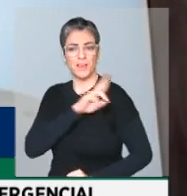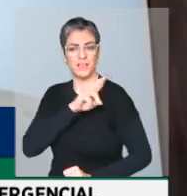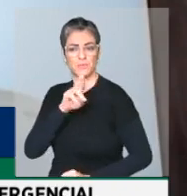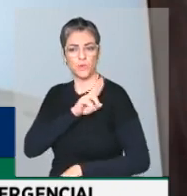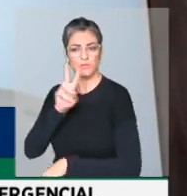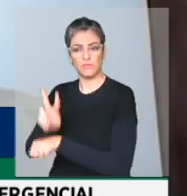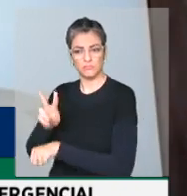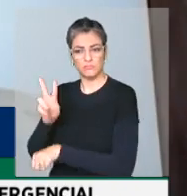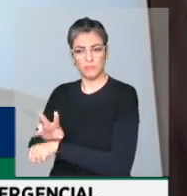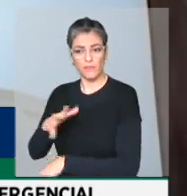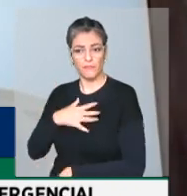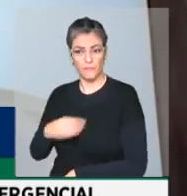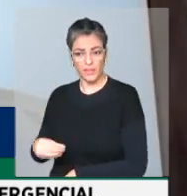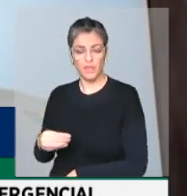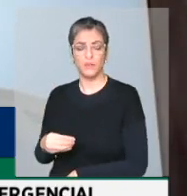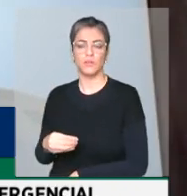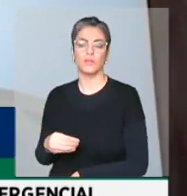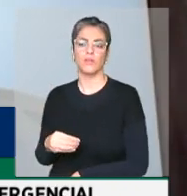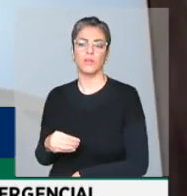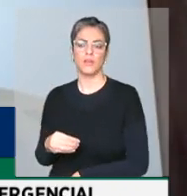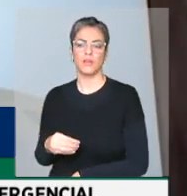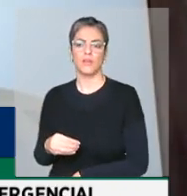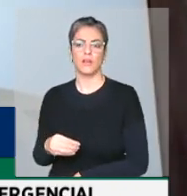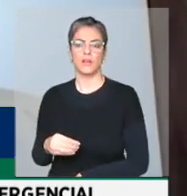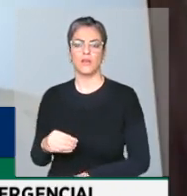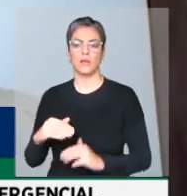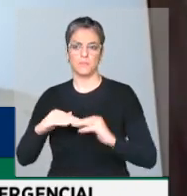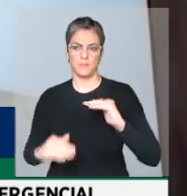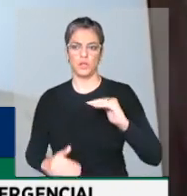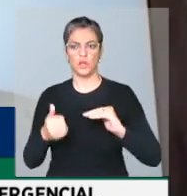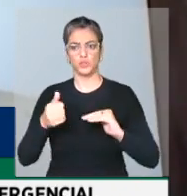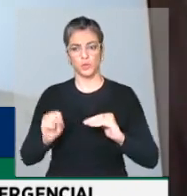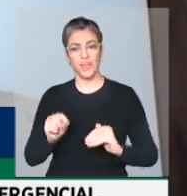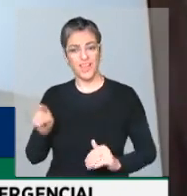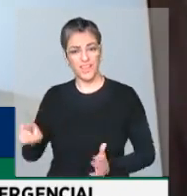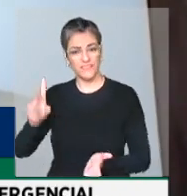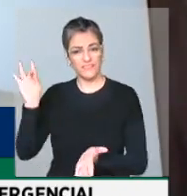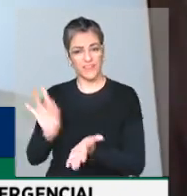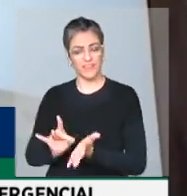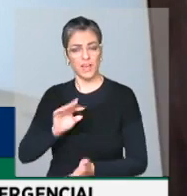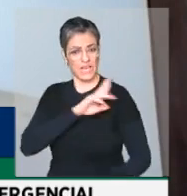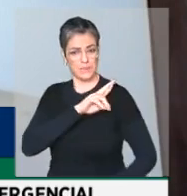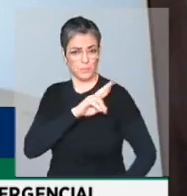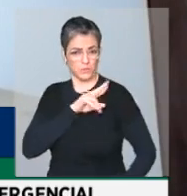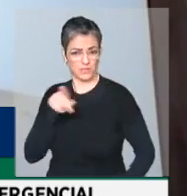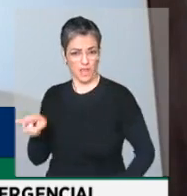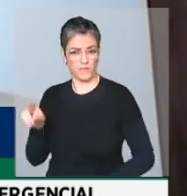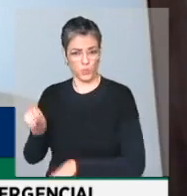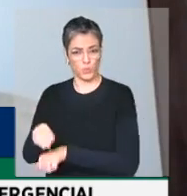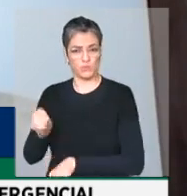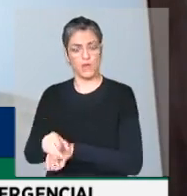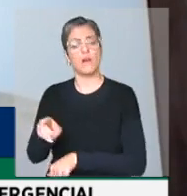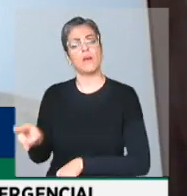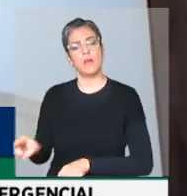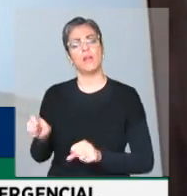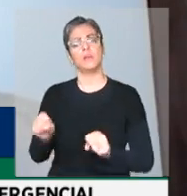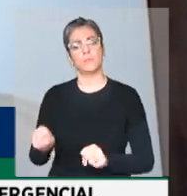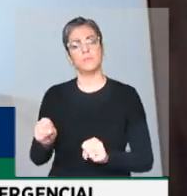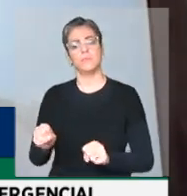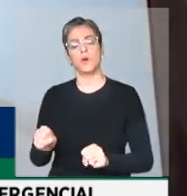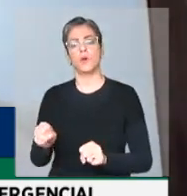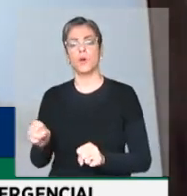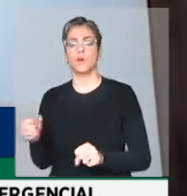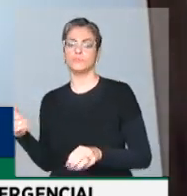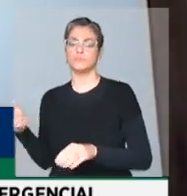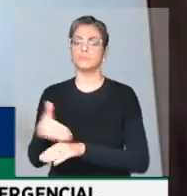dos filhos menores e de que, de fato, seja responsável pela sua criação, manifestar discordância por